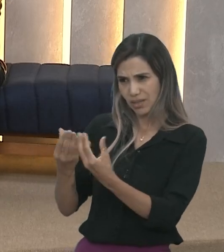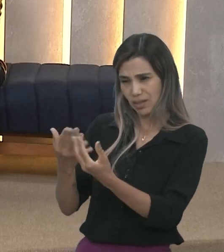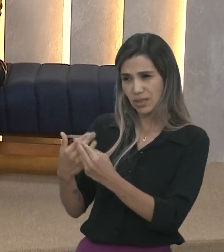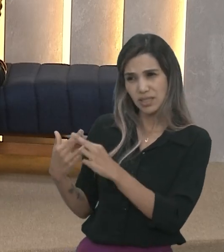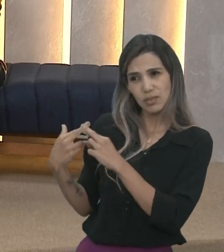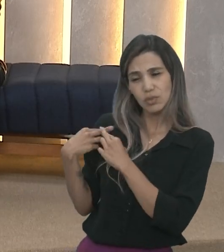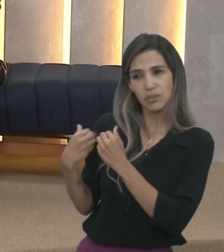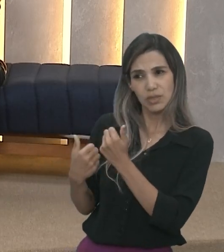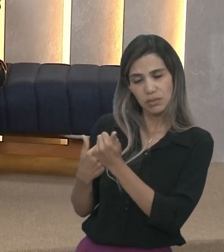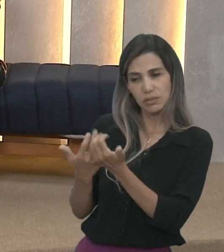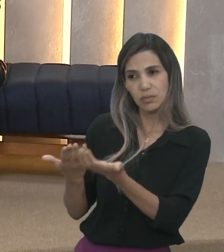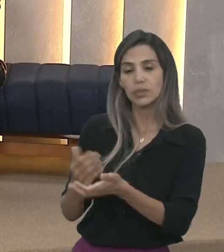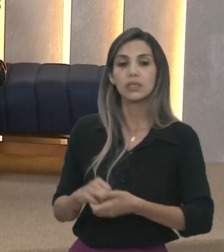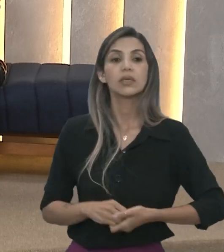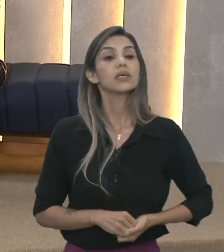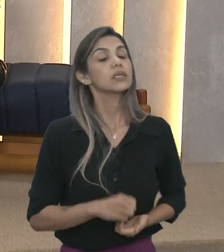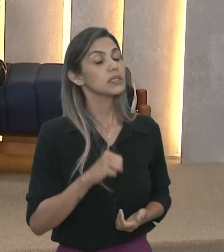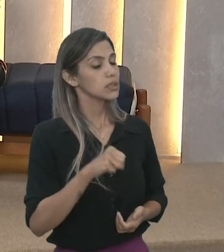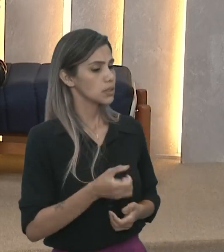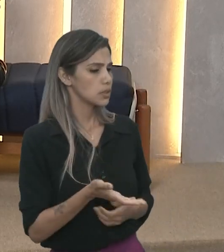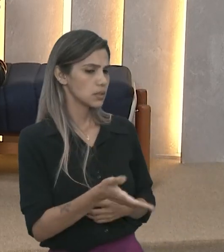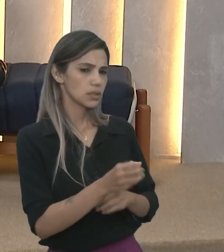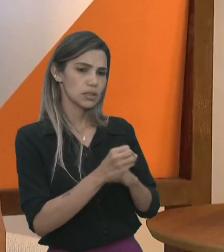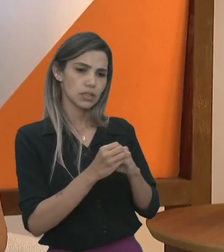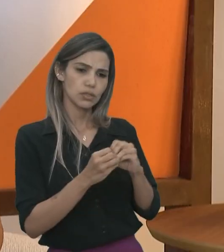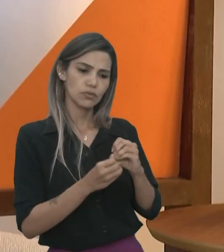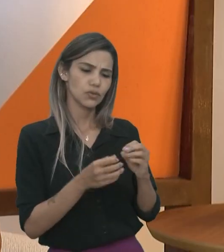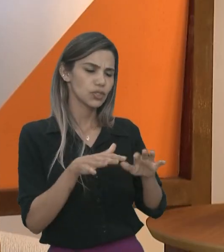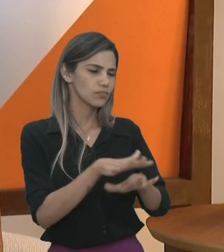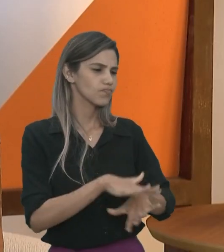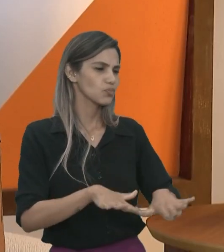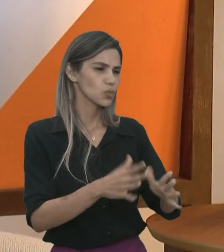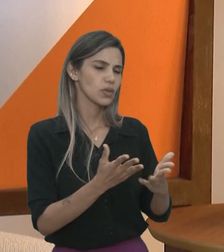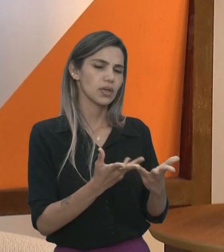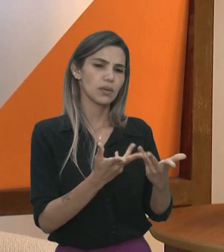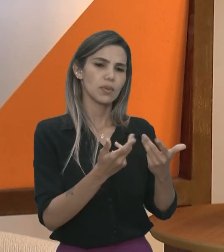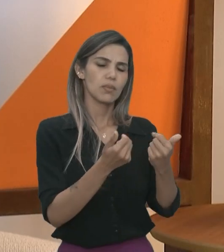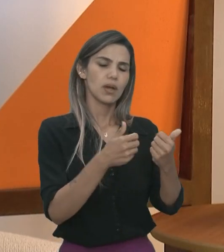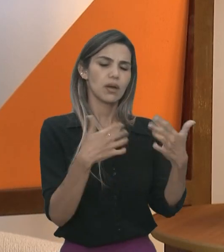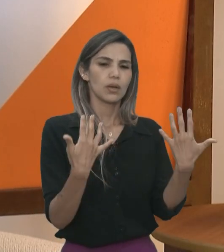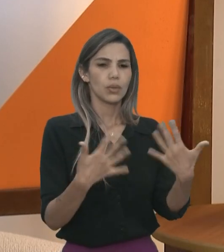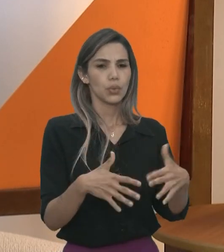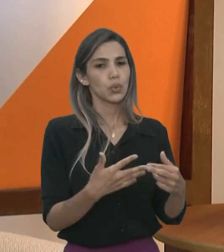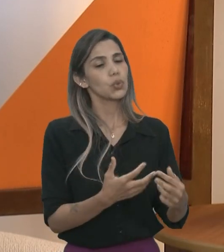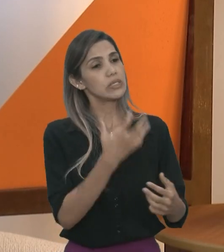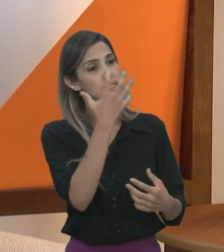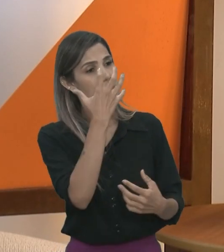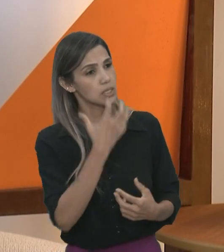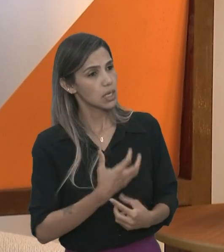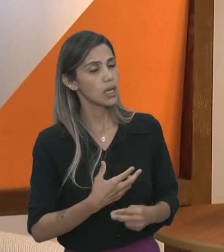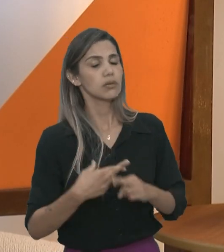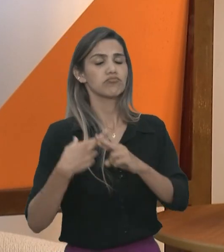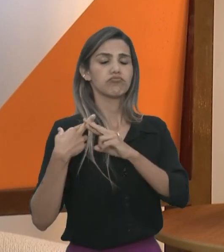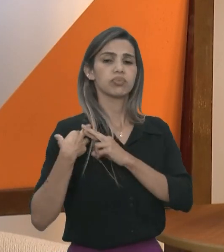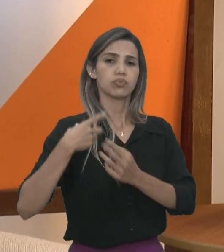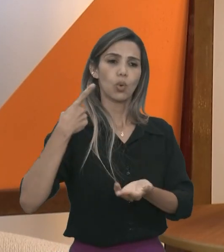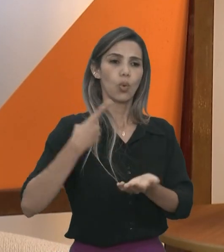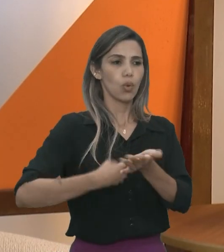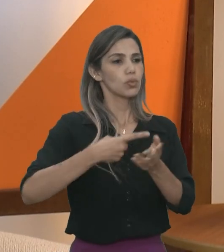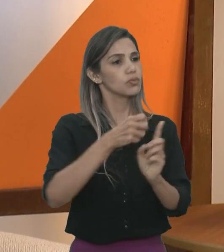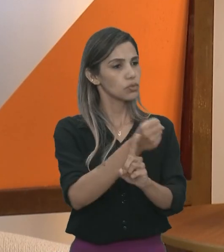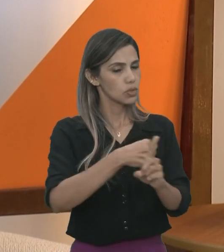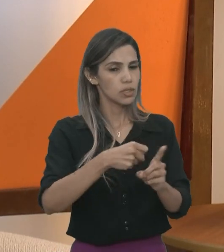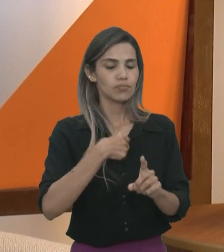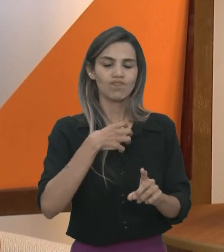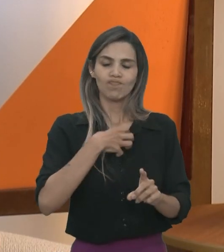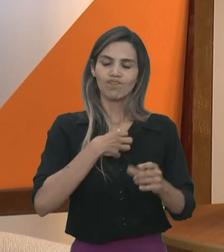assim incrível, é uma universidade séria, responsável, comprometida com a sociedade. Eu tenho muito orgulho de estar